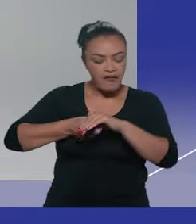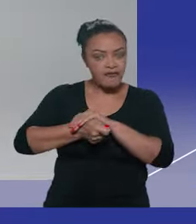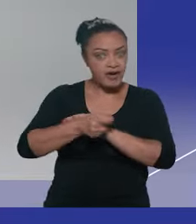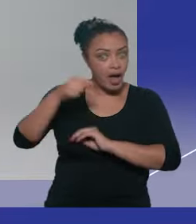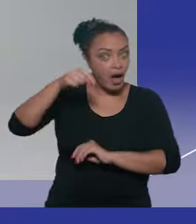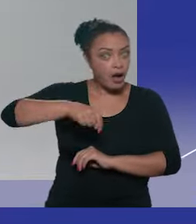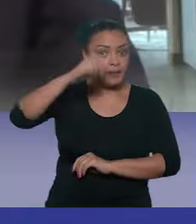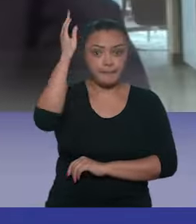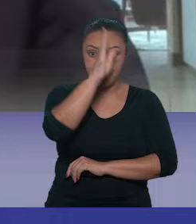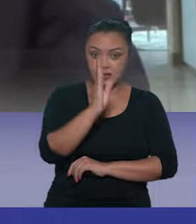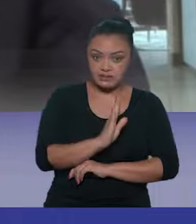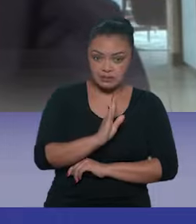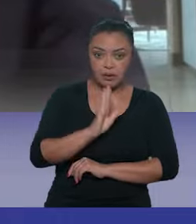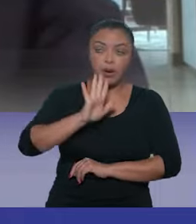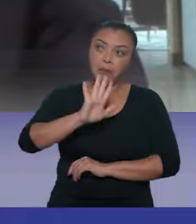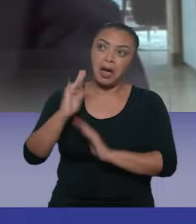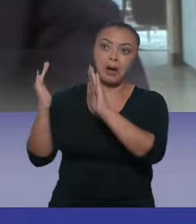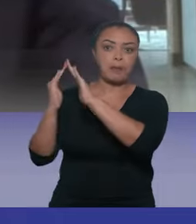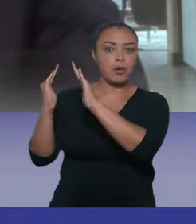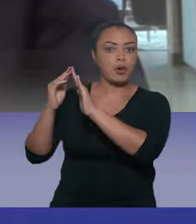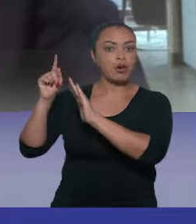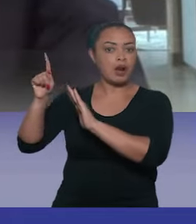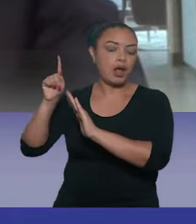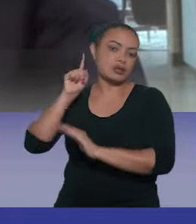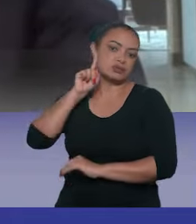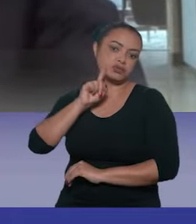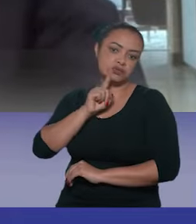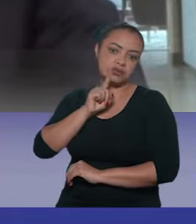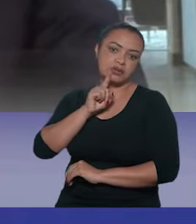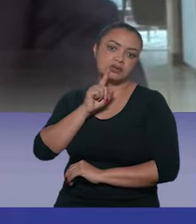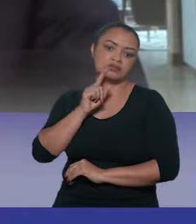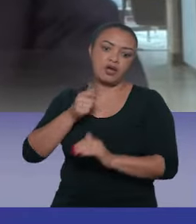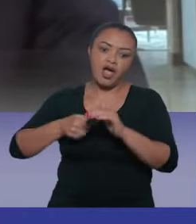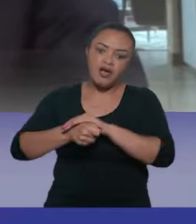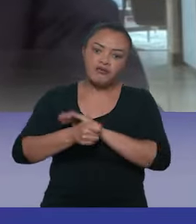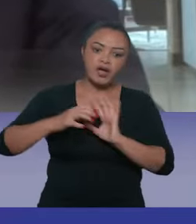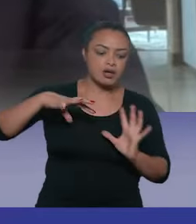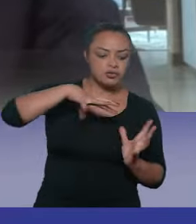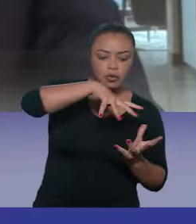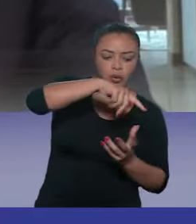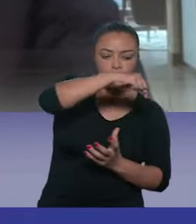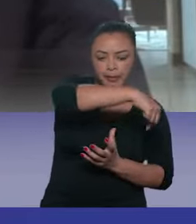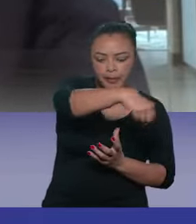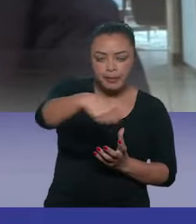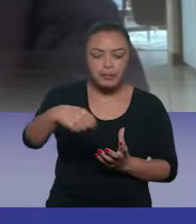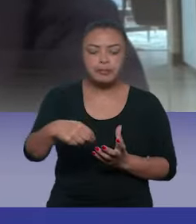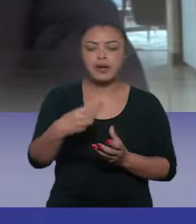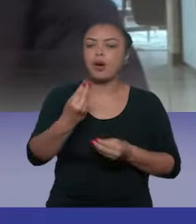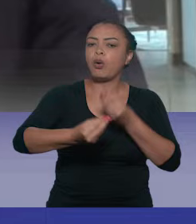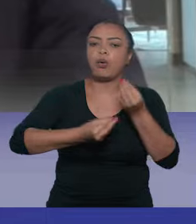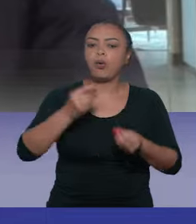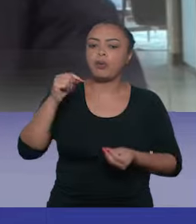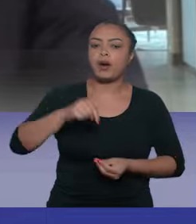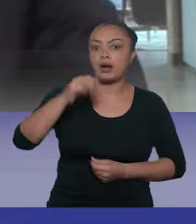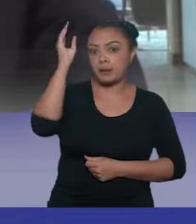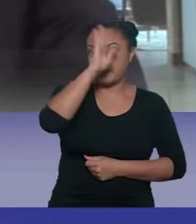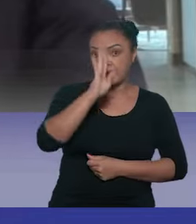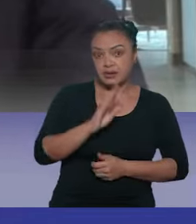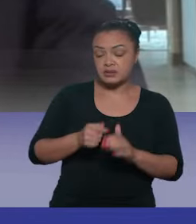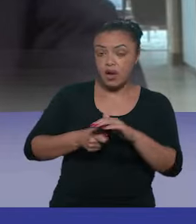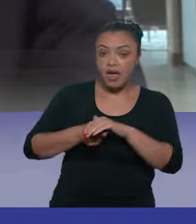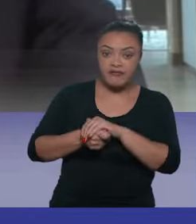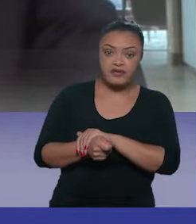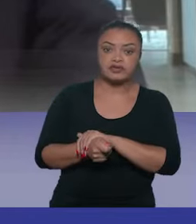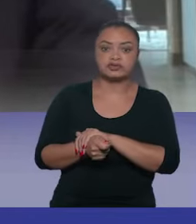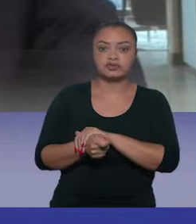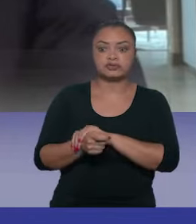em Brasil e está nos Estados Unidos ou investidor global. Como é que ele olha para investir no Brasil, que